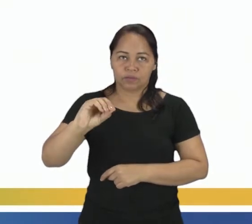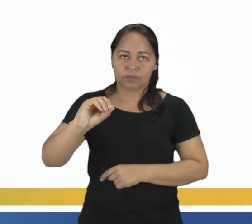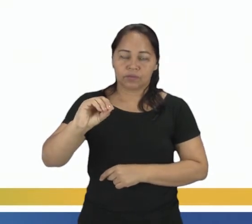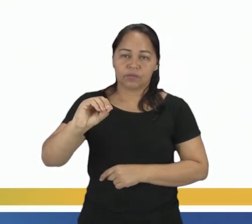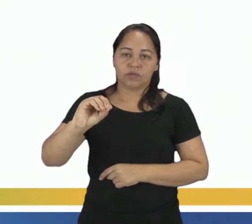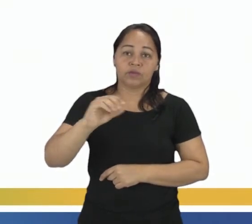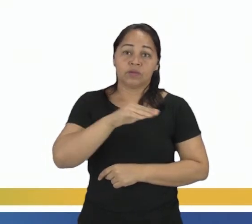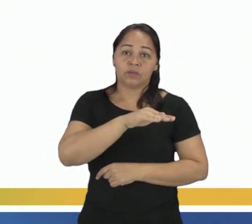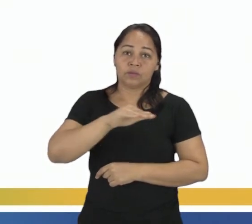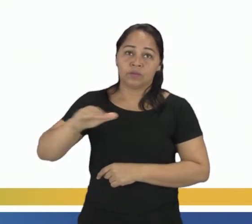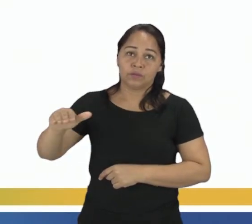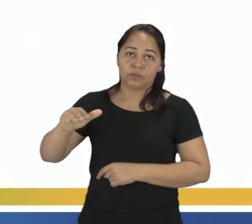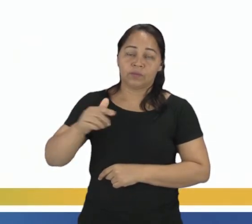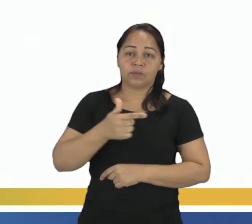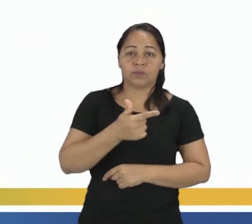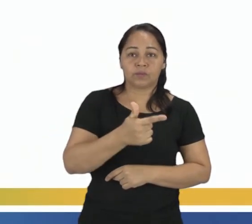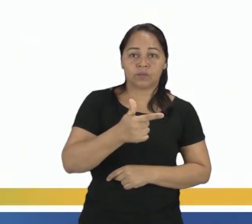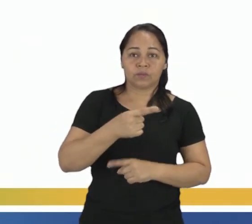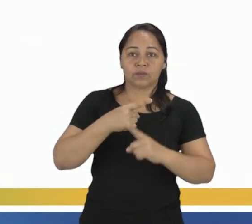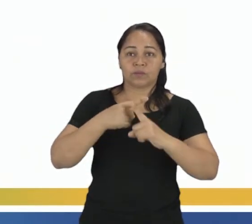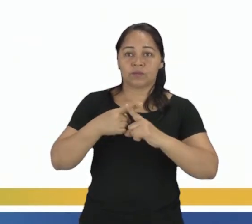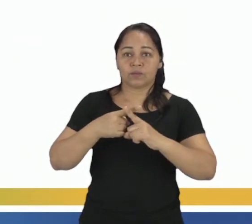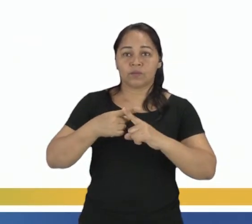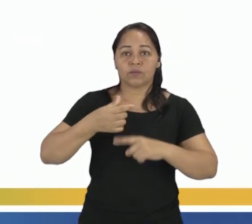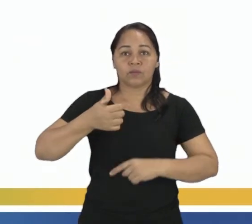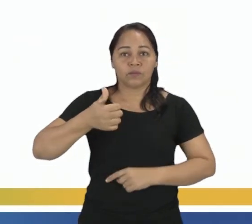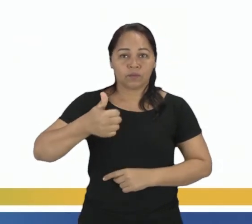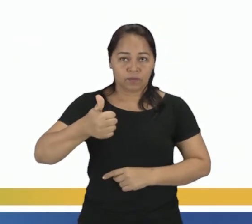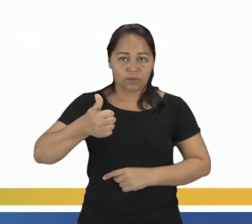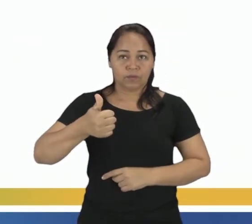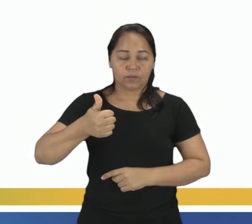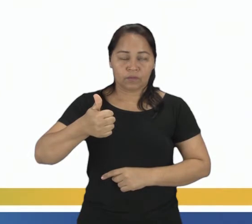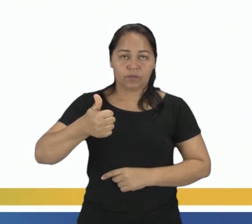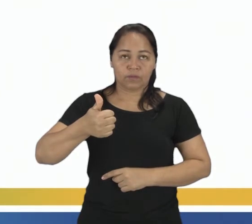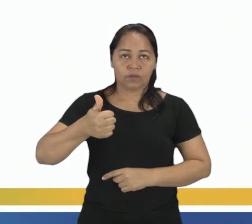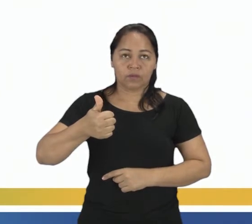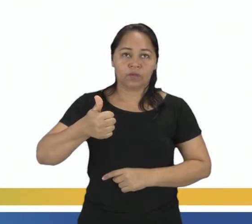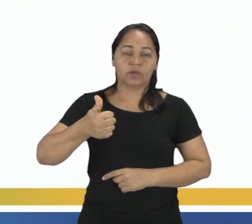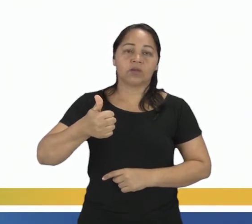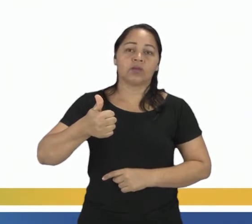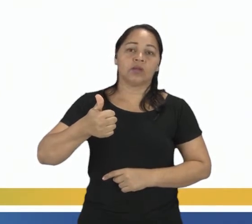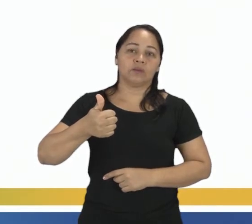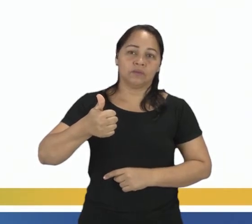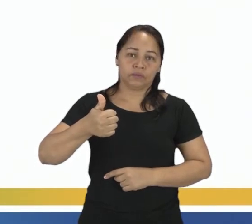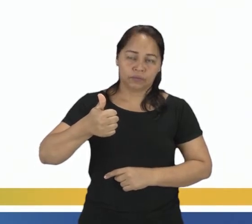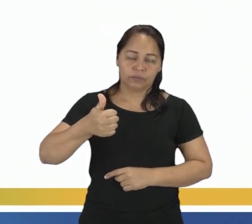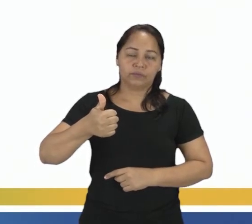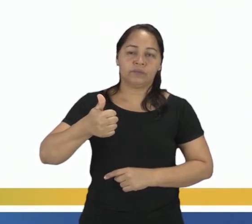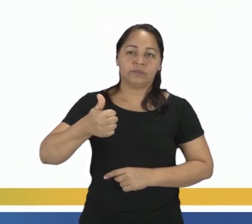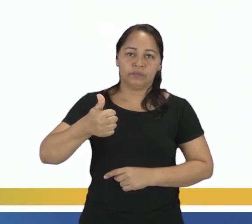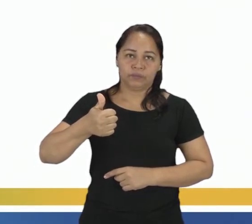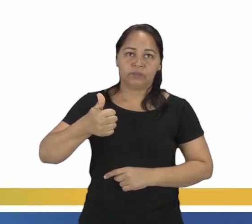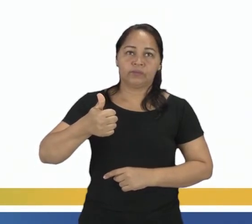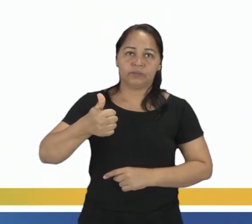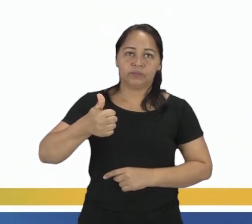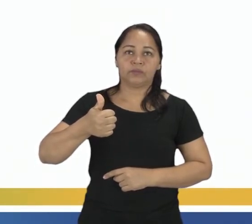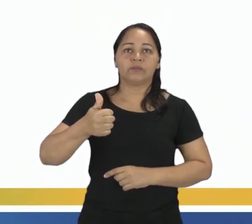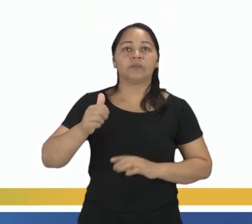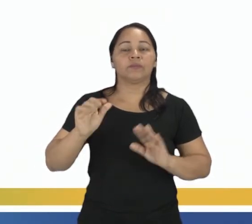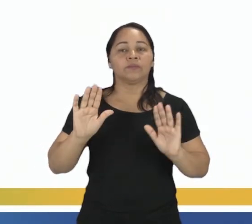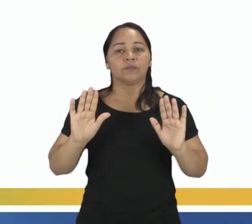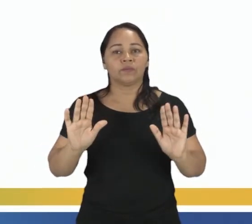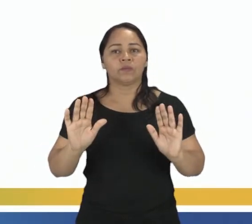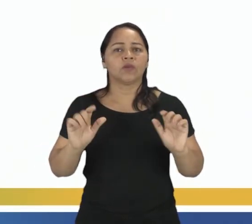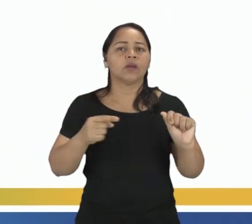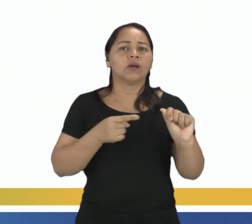quem é o b? Não é menos 10? Então, substituímos aqui, sobre 2 vezes o valor de a. O valor